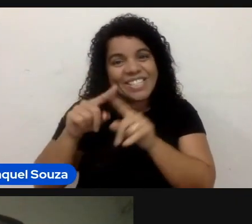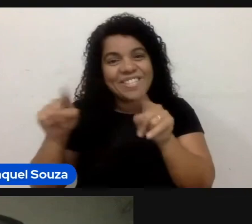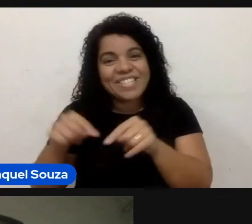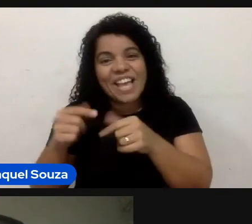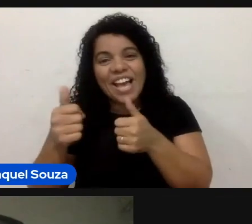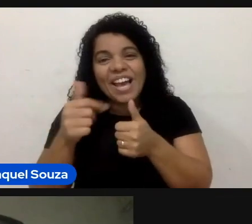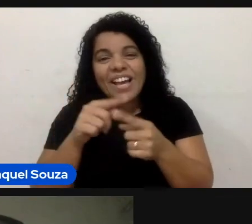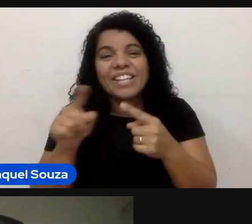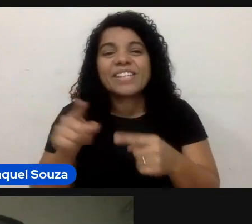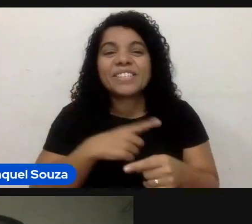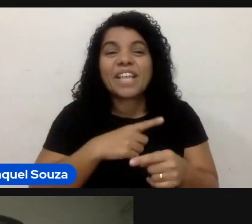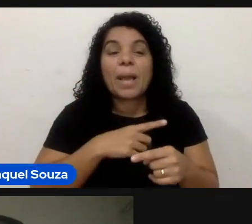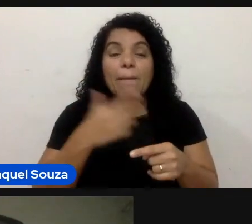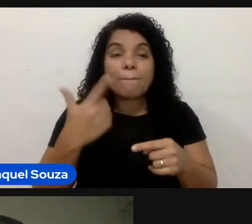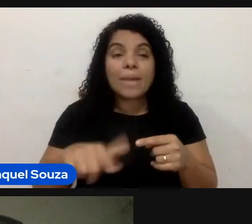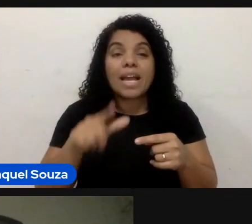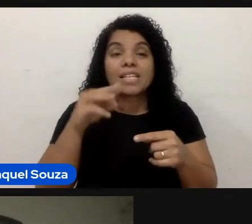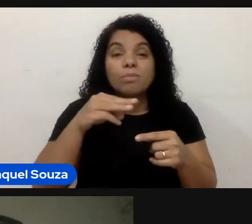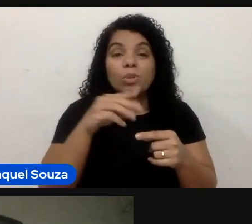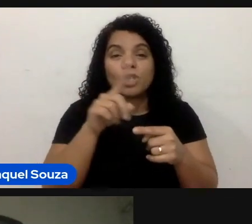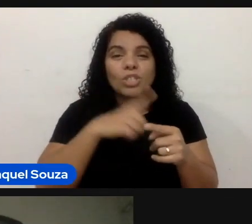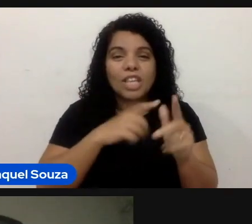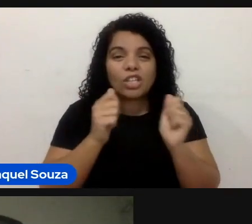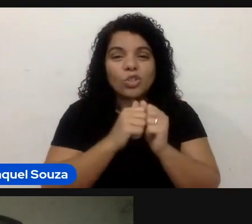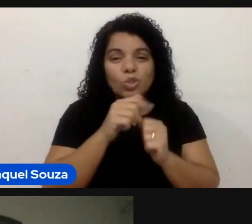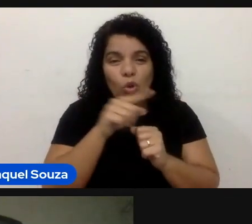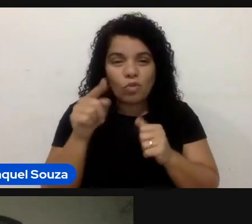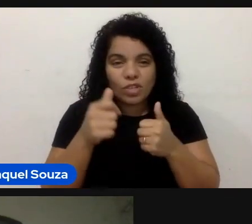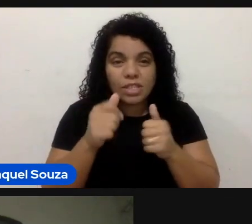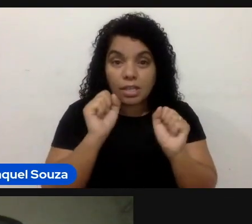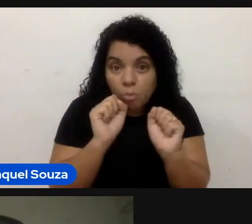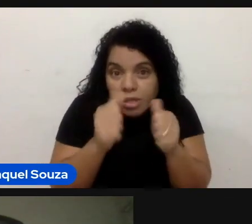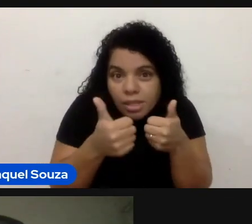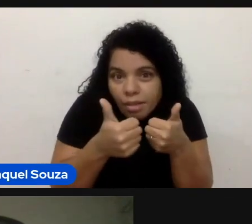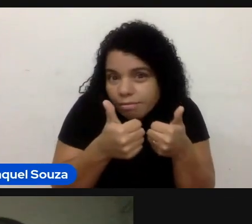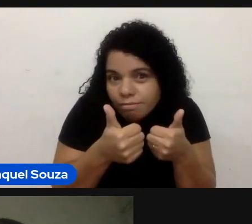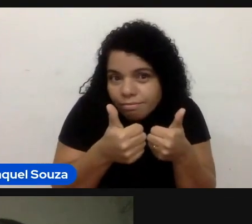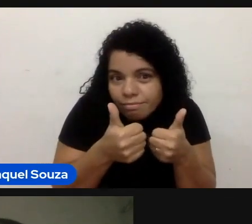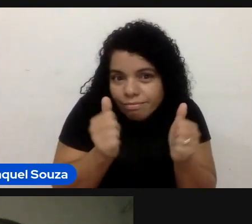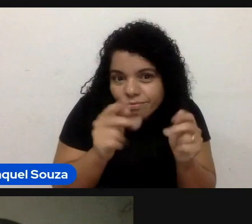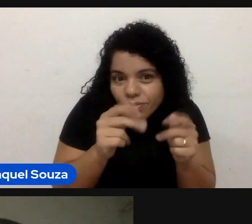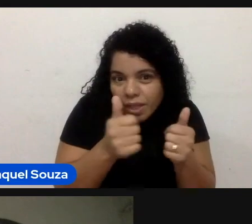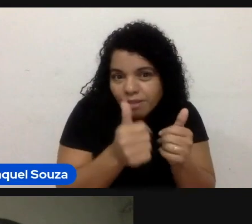ele tem mais uns minutinhos lá com vocês. Pode ser?